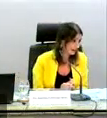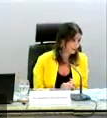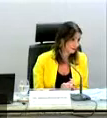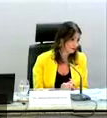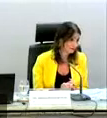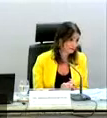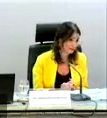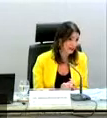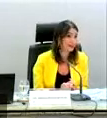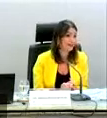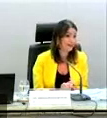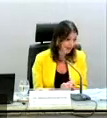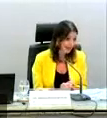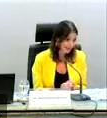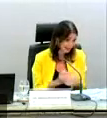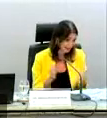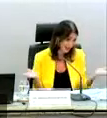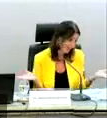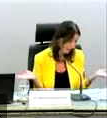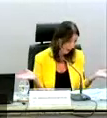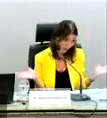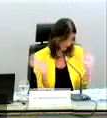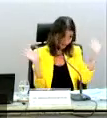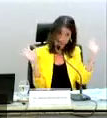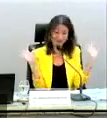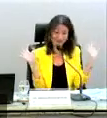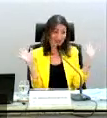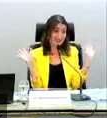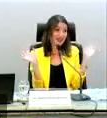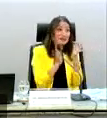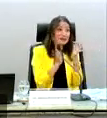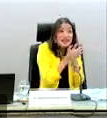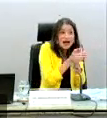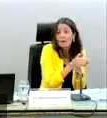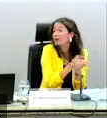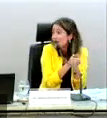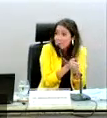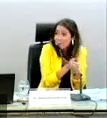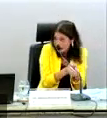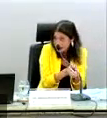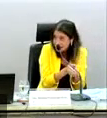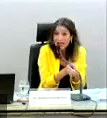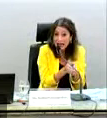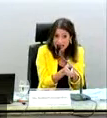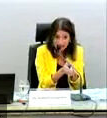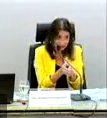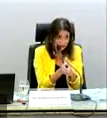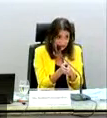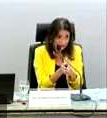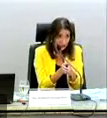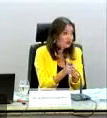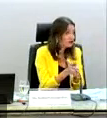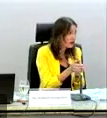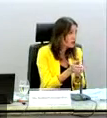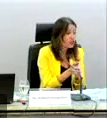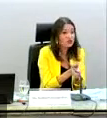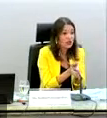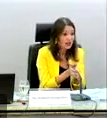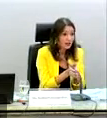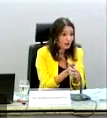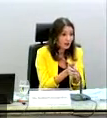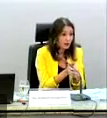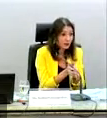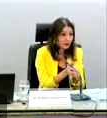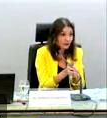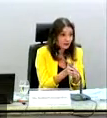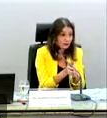ter. Não é? Bom, se ela não tem água para beber em casa, a gente está falando de Rio de